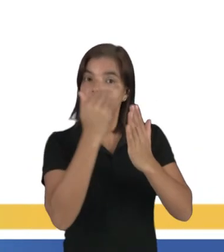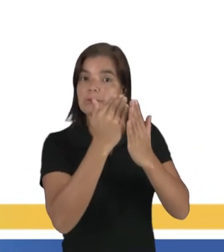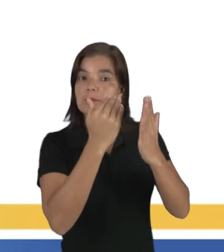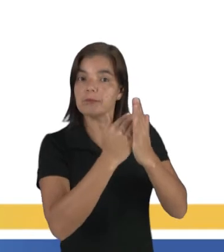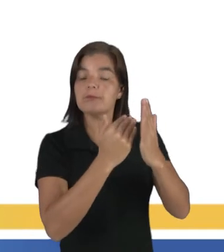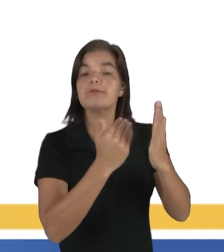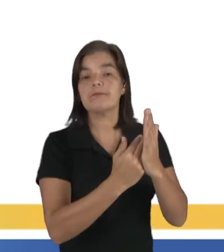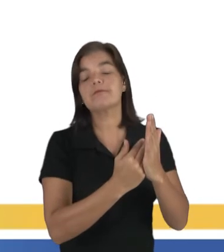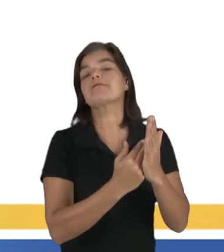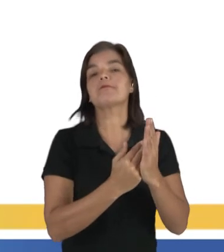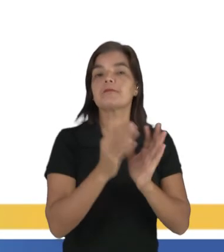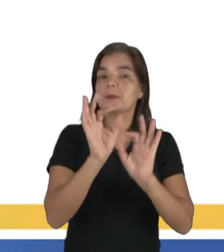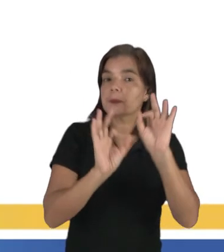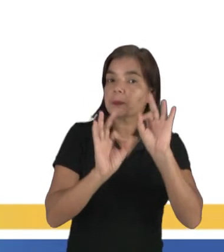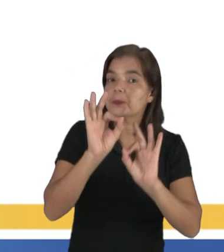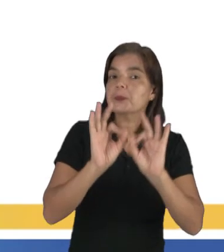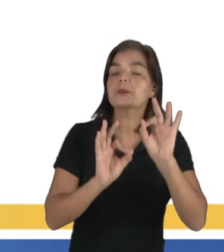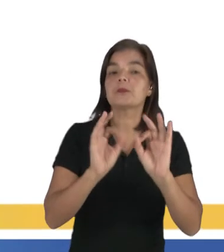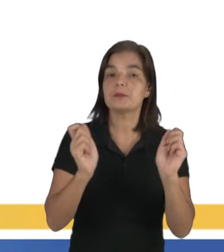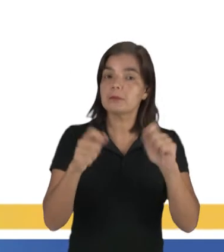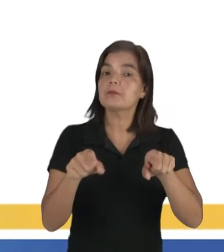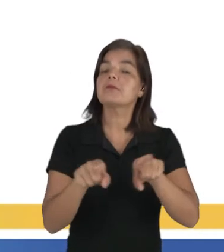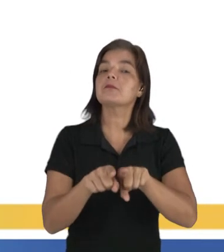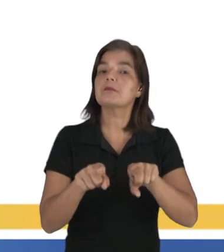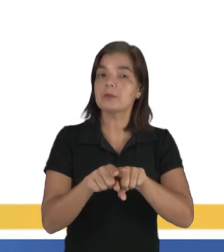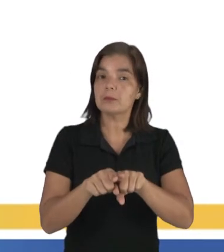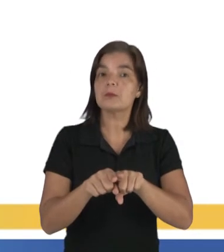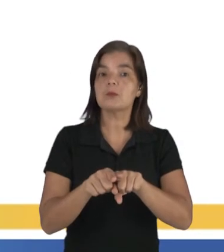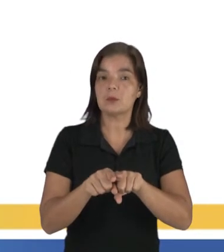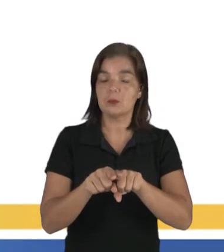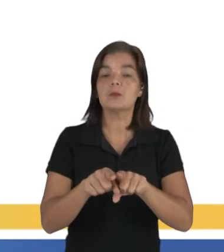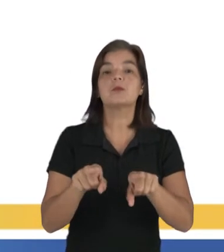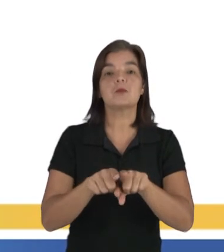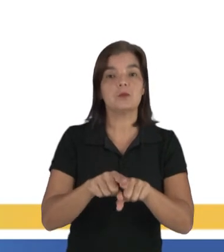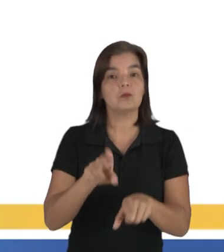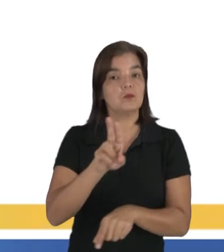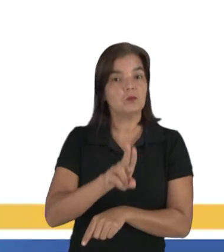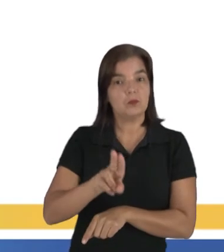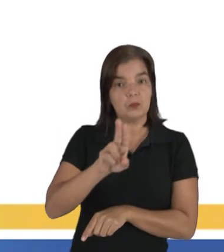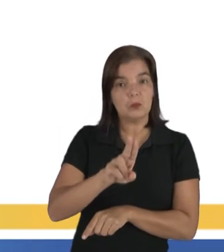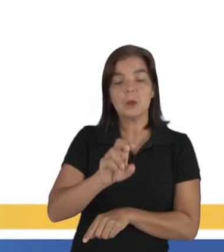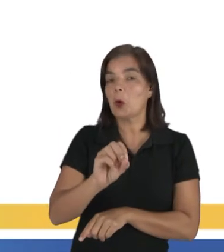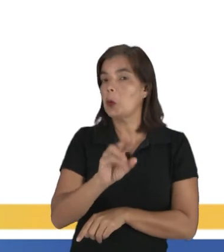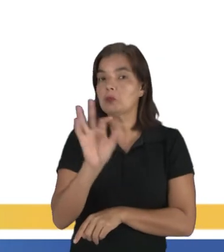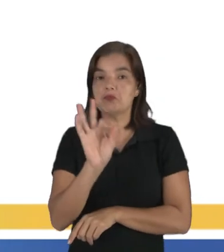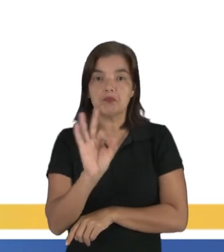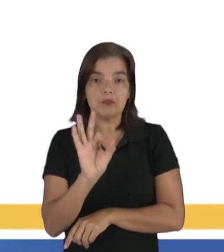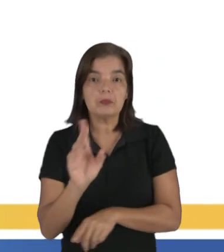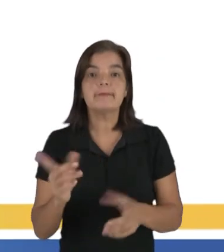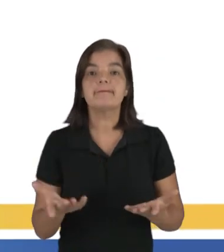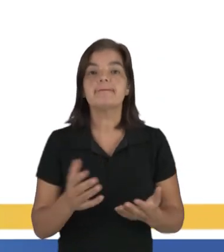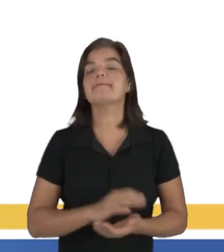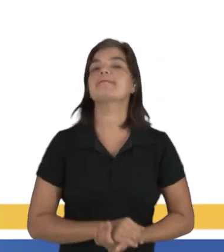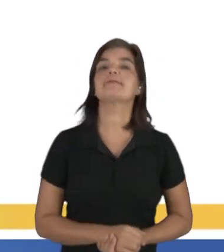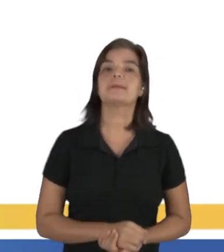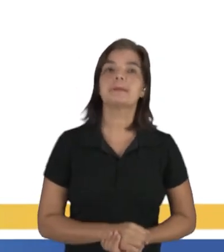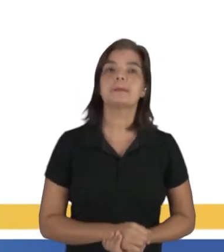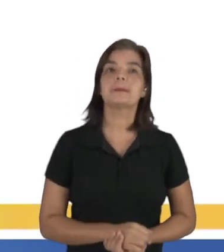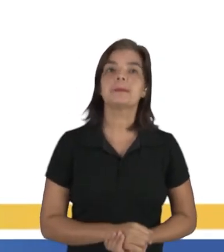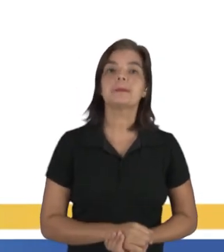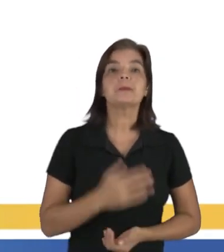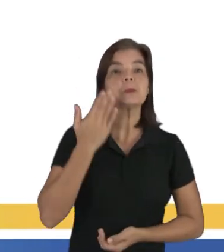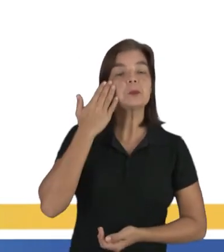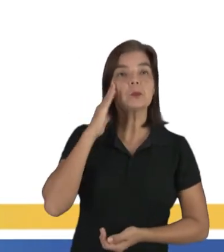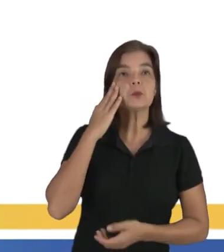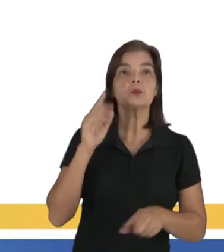E essas organizações, elas podem ser funcionais ou não funcionais. Certo? Vamos